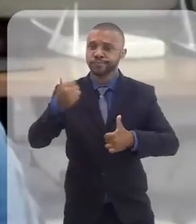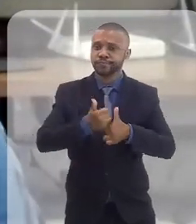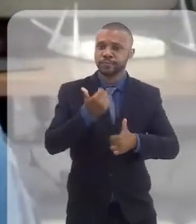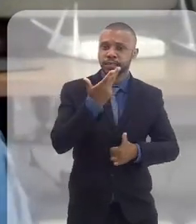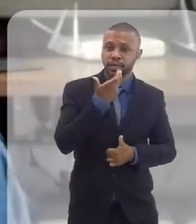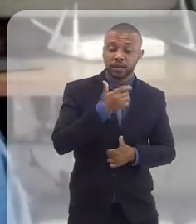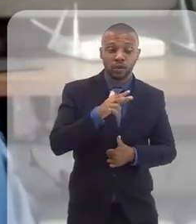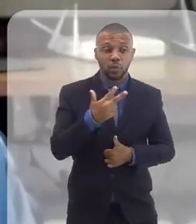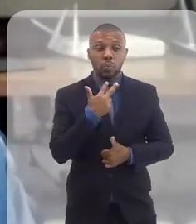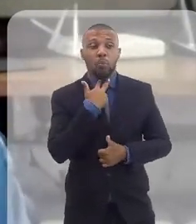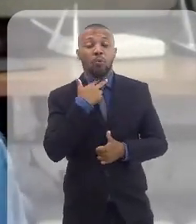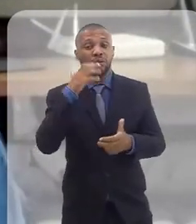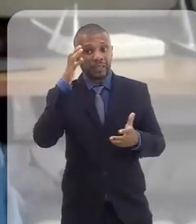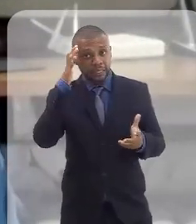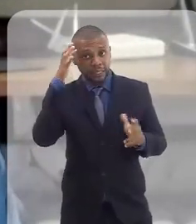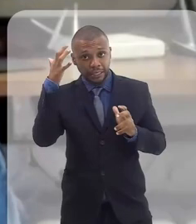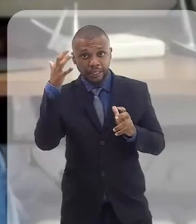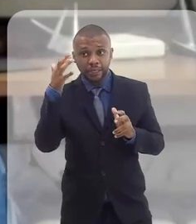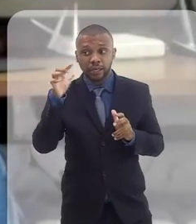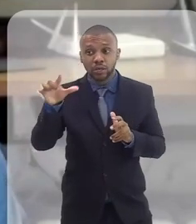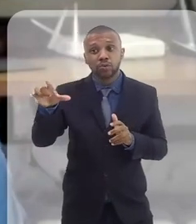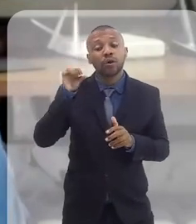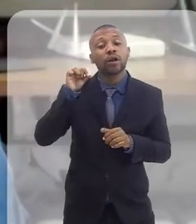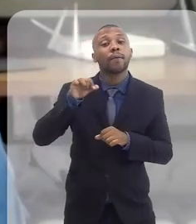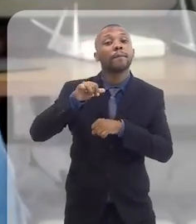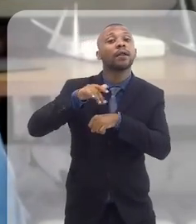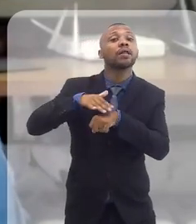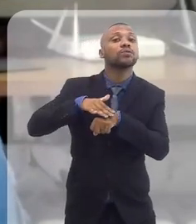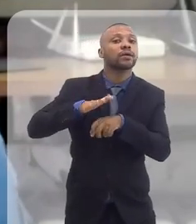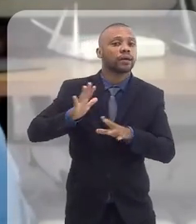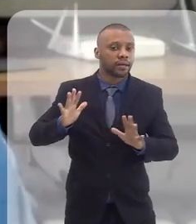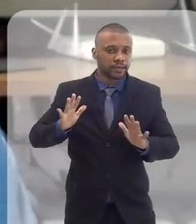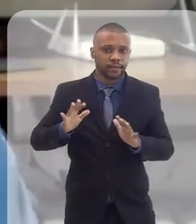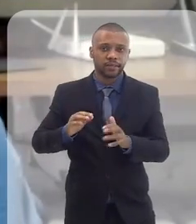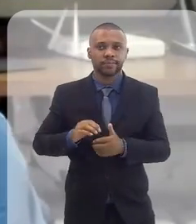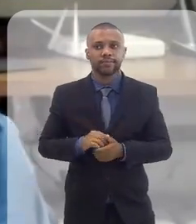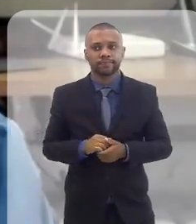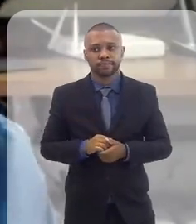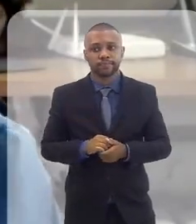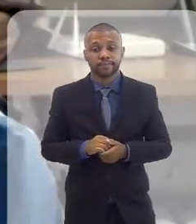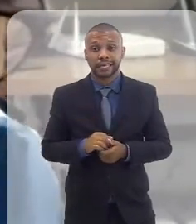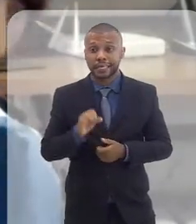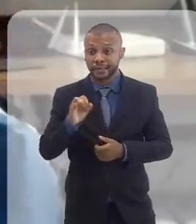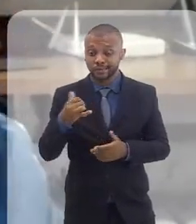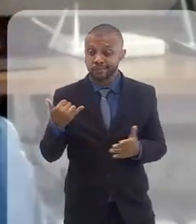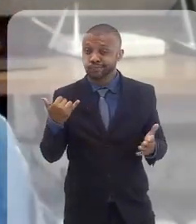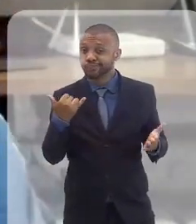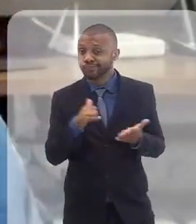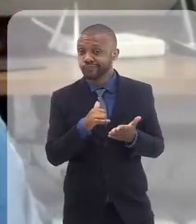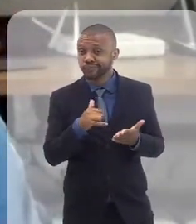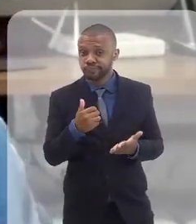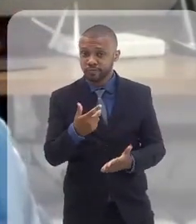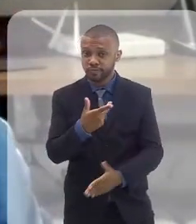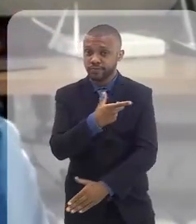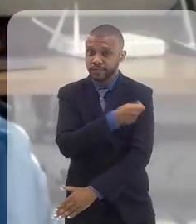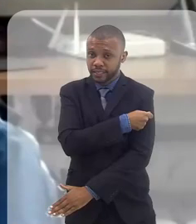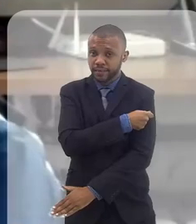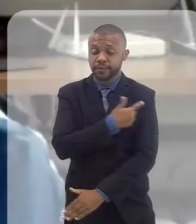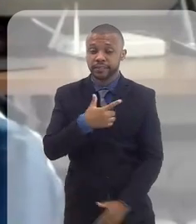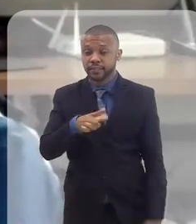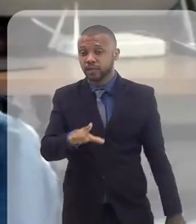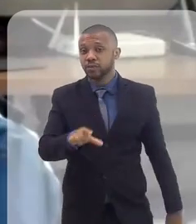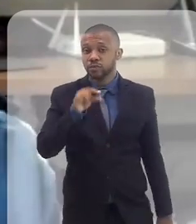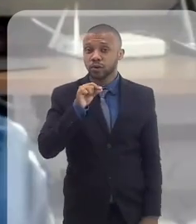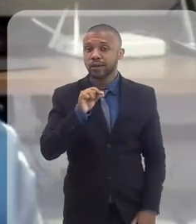decisão, e eles não podem decidir pela doença. O não vacinar, você